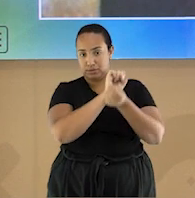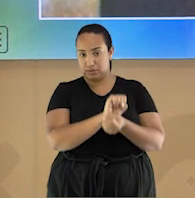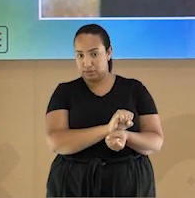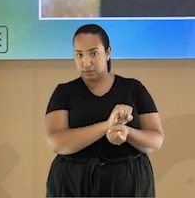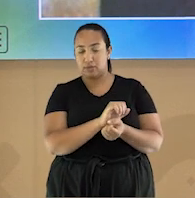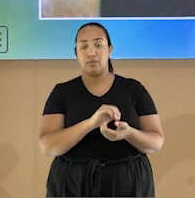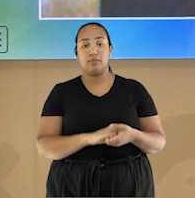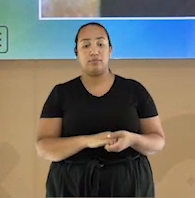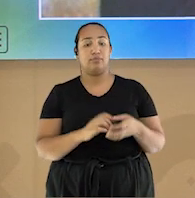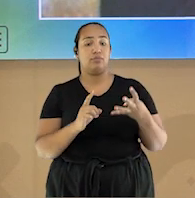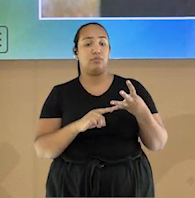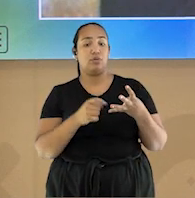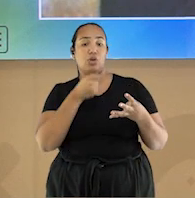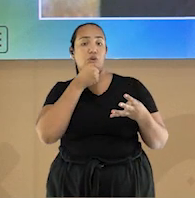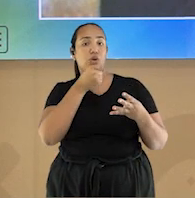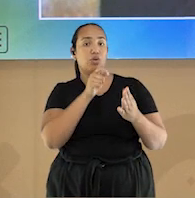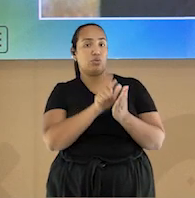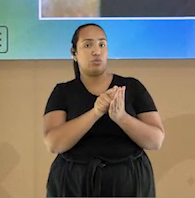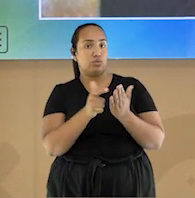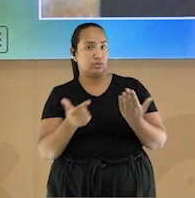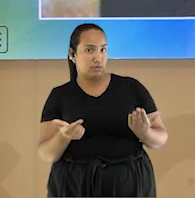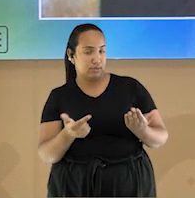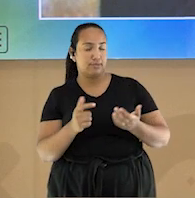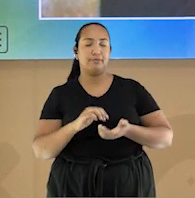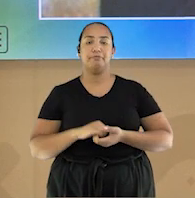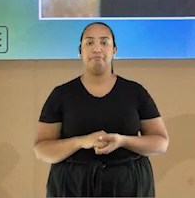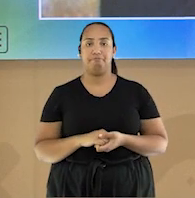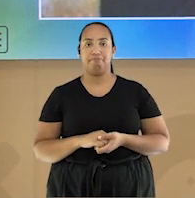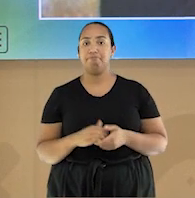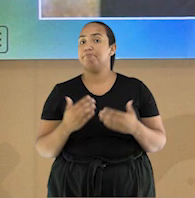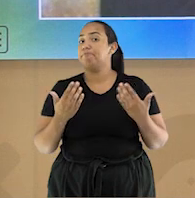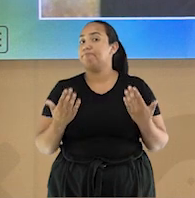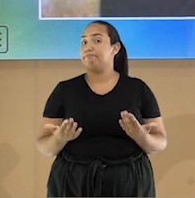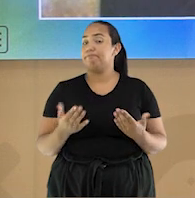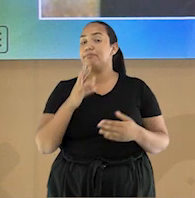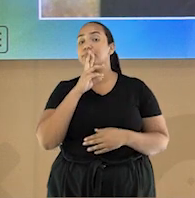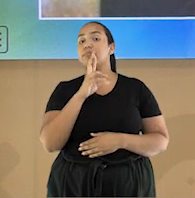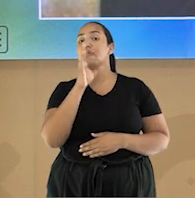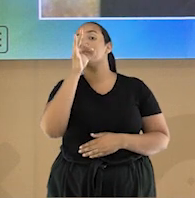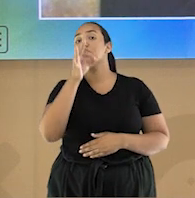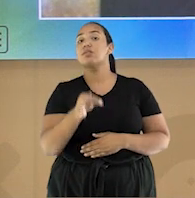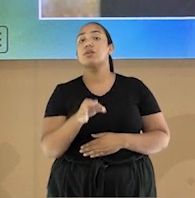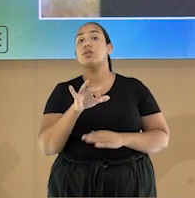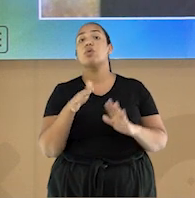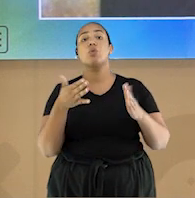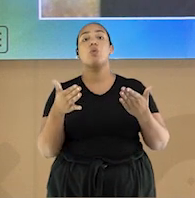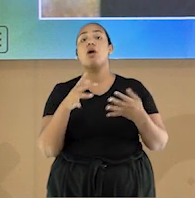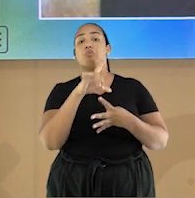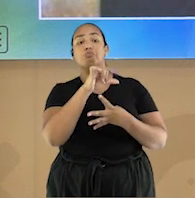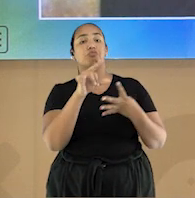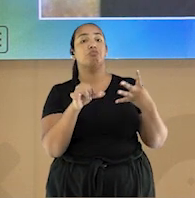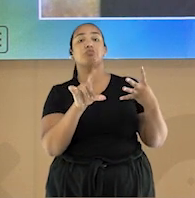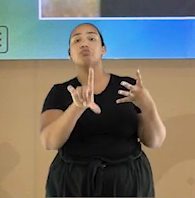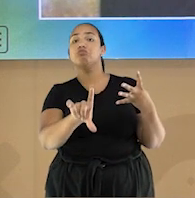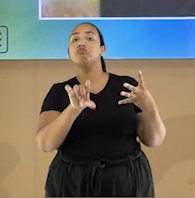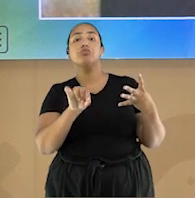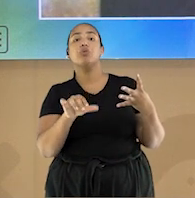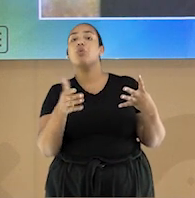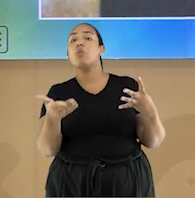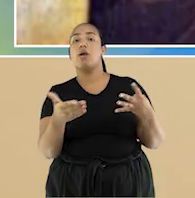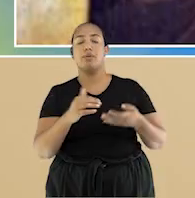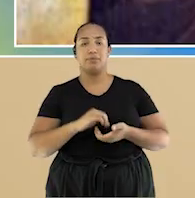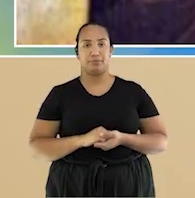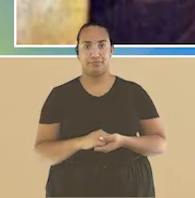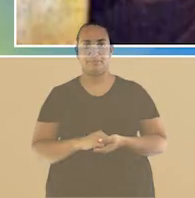escravizados. Opção D, jornalista abolicionista. E aí, qual dessas 4 respostas você julga ser a